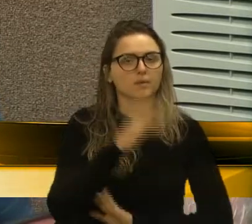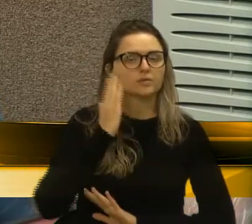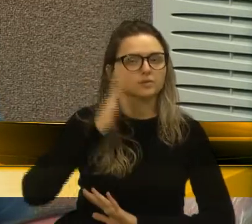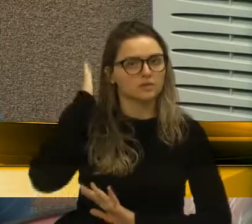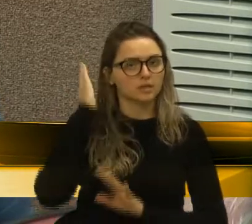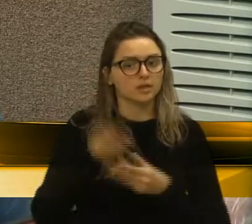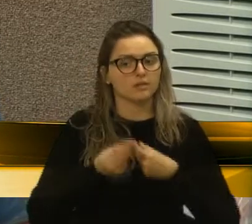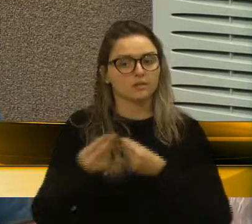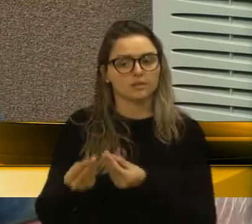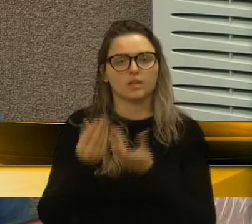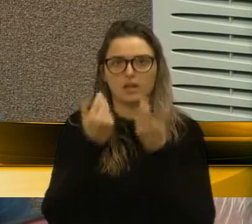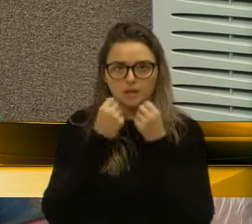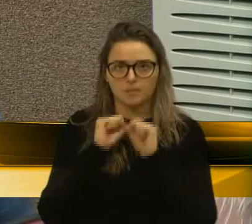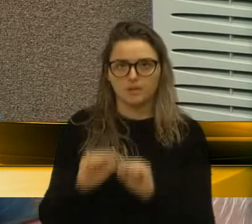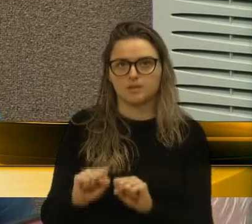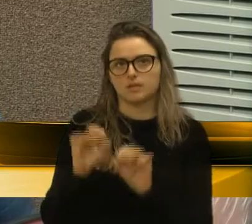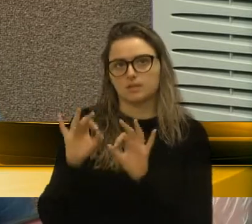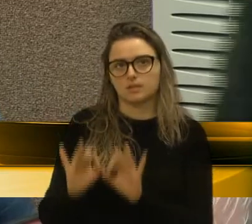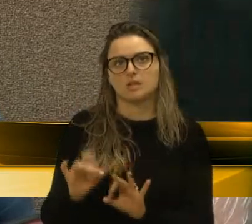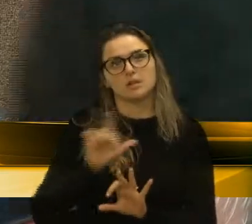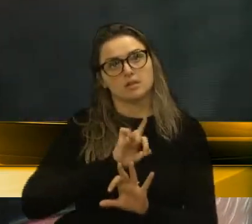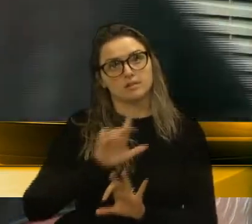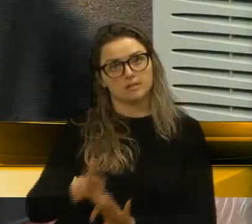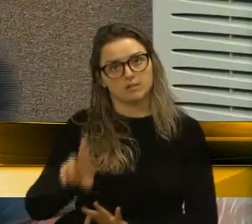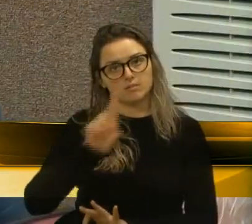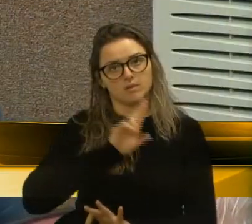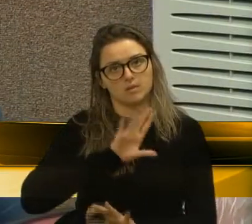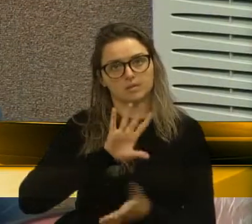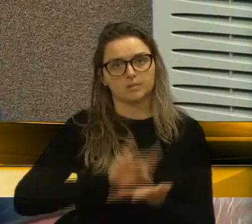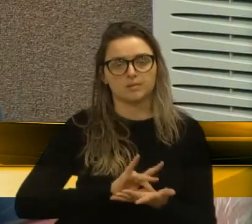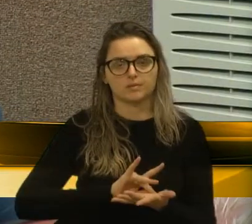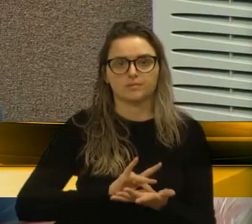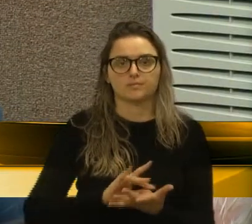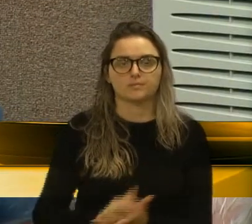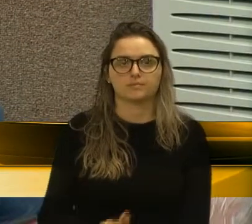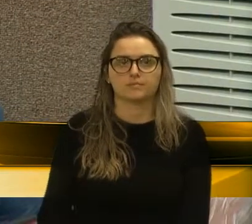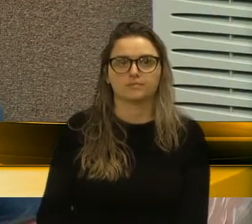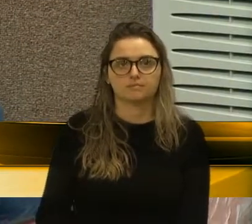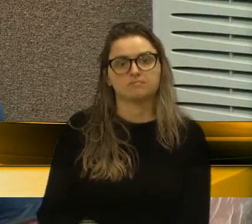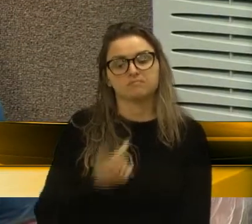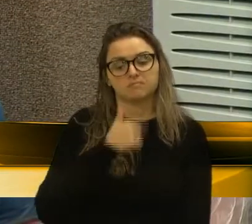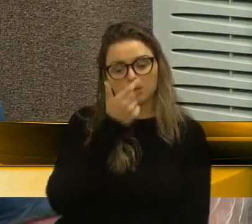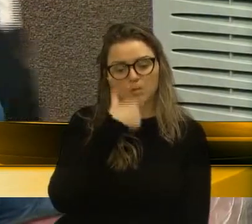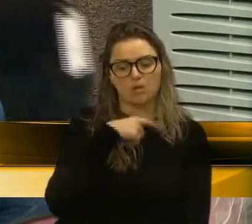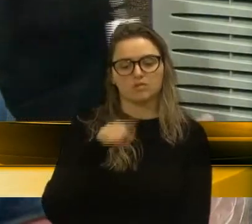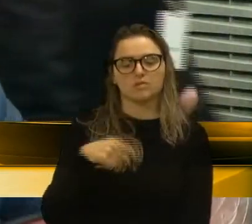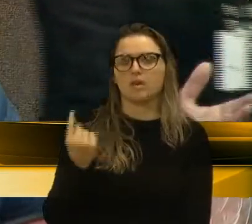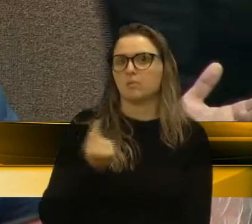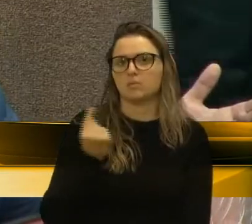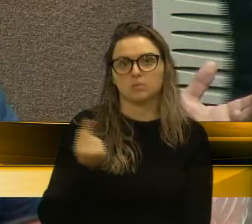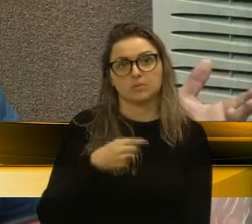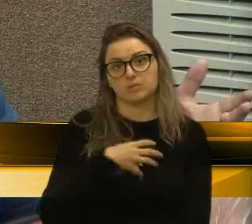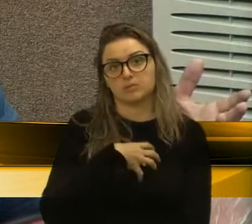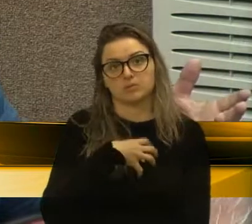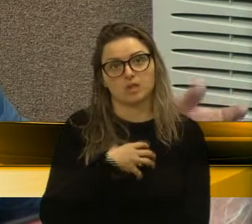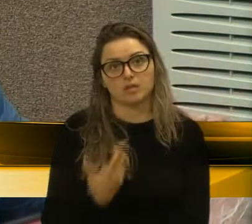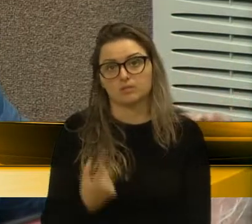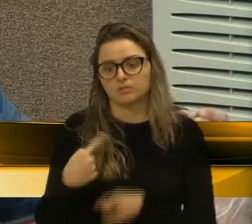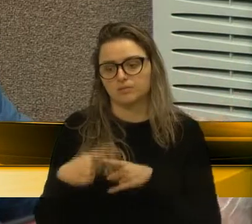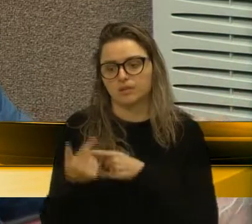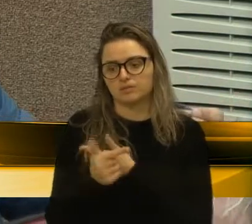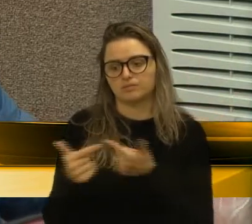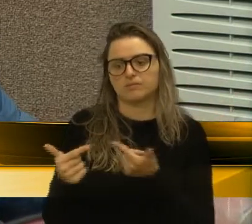resposta. Aí nós, daqui a pouco, vamos ter uma resposta oficial. Né? Eu acho que é a única sugestão, porque não